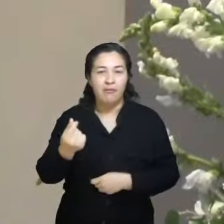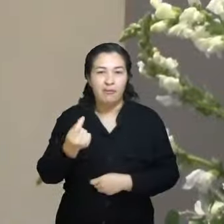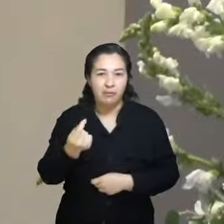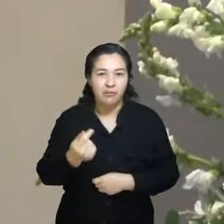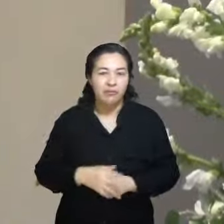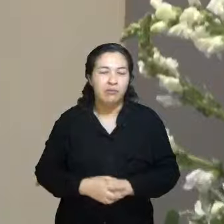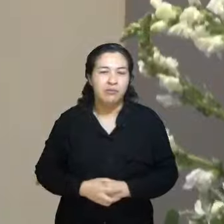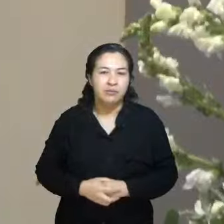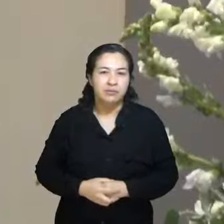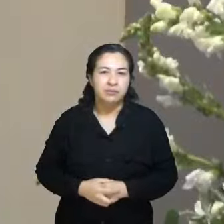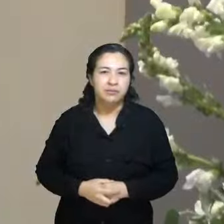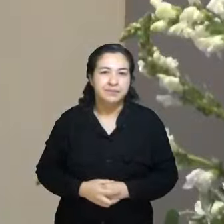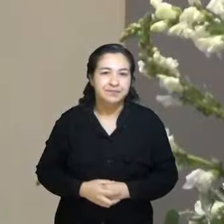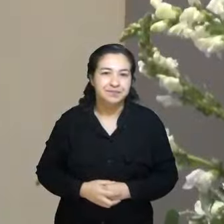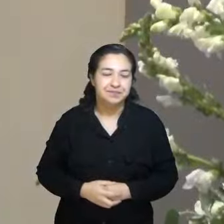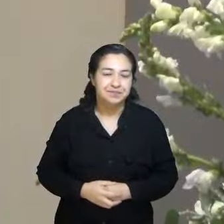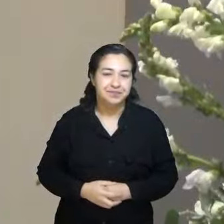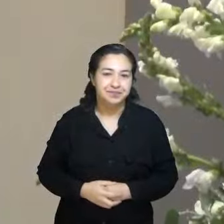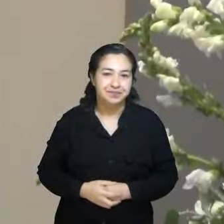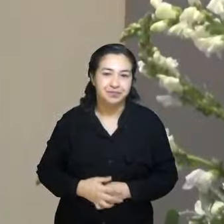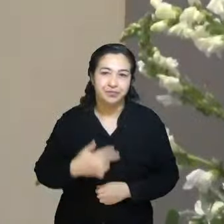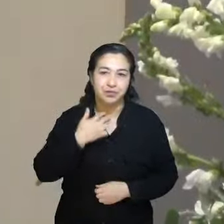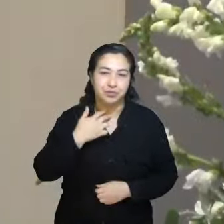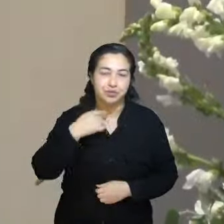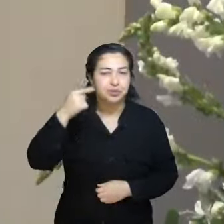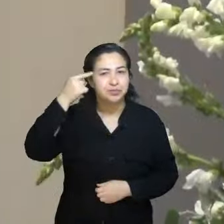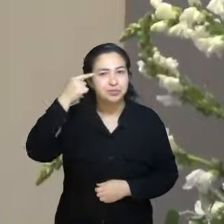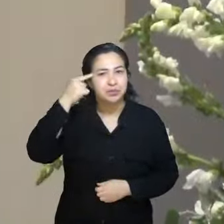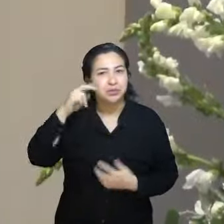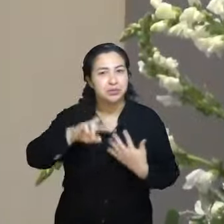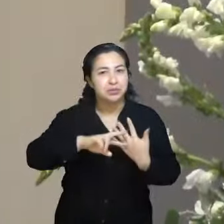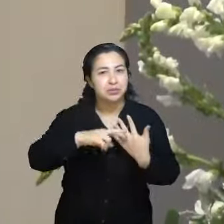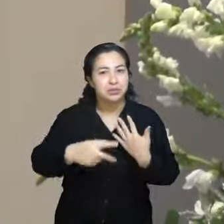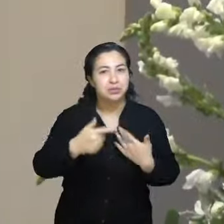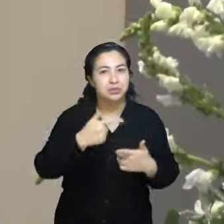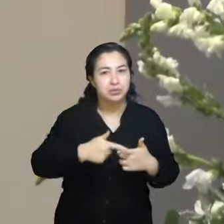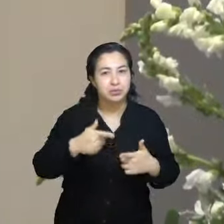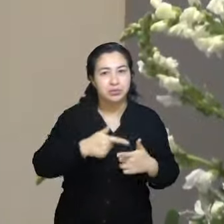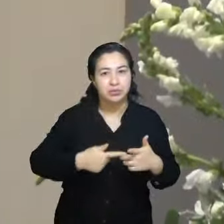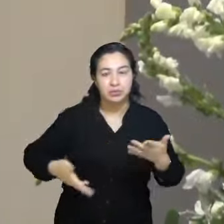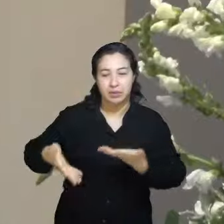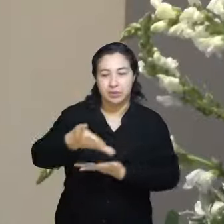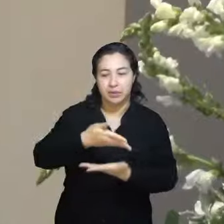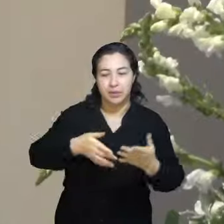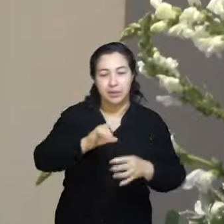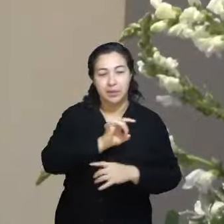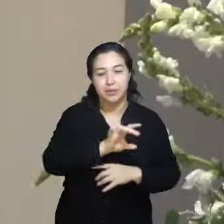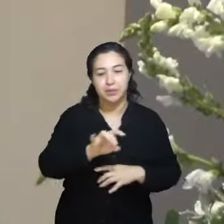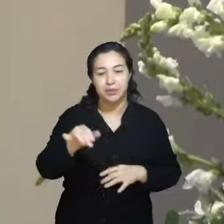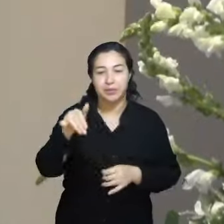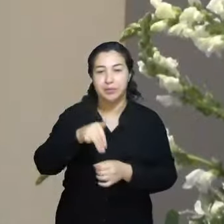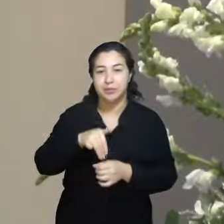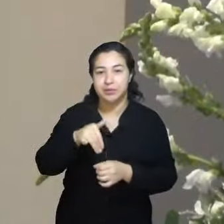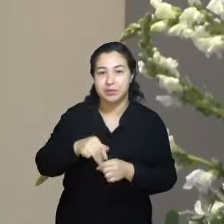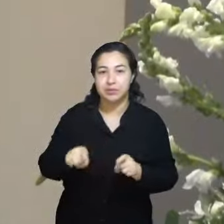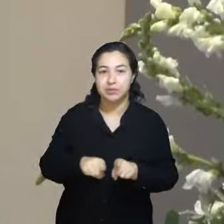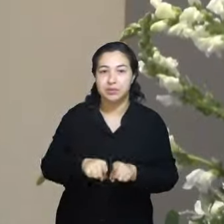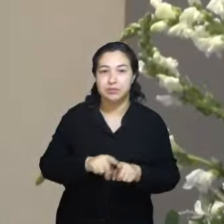satisfazê-las impossível pensar em solução dos problemas coletivos comuns aos municípios inclusive em suas